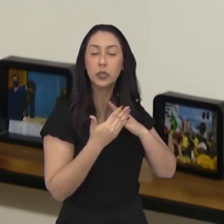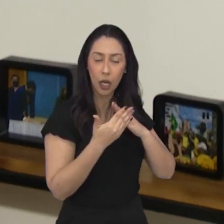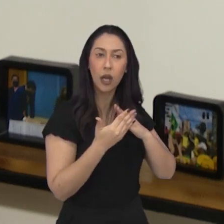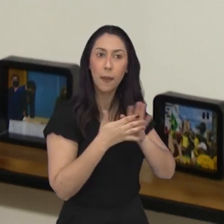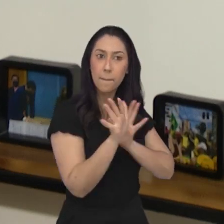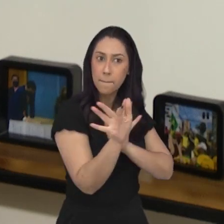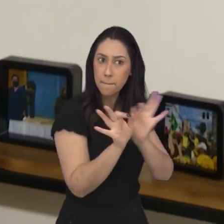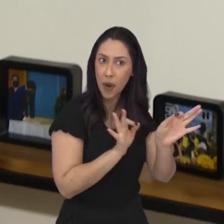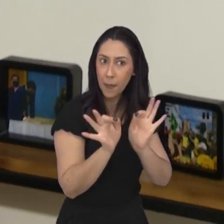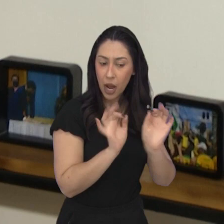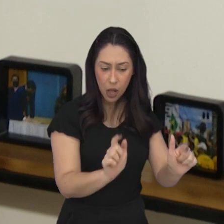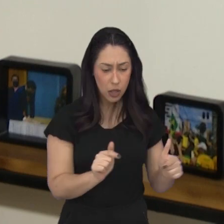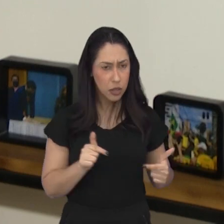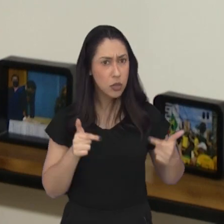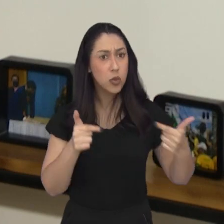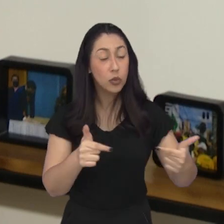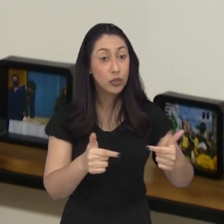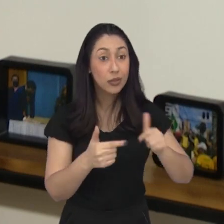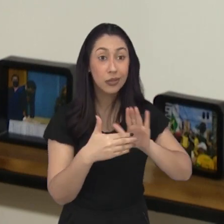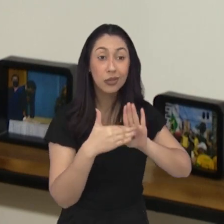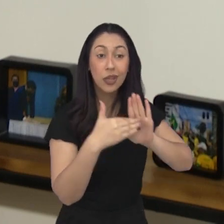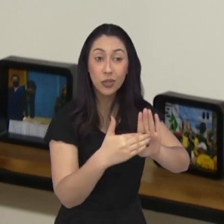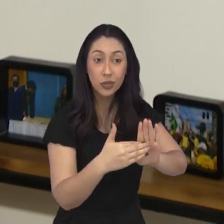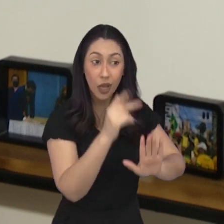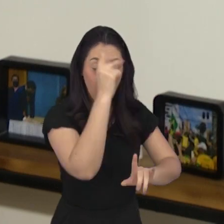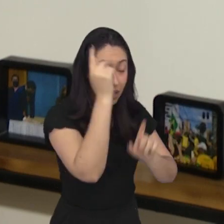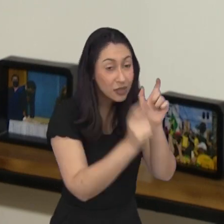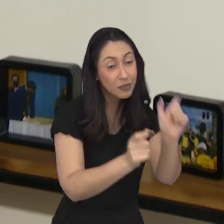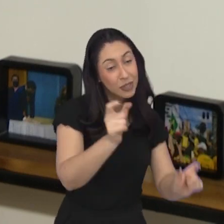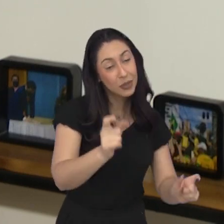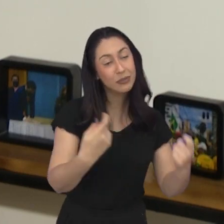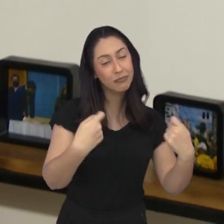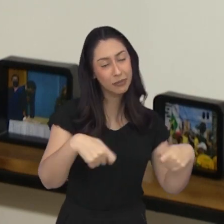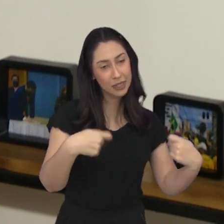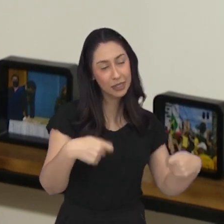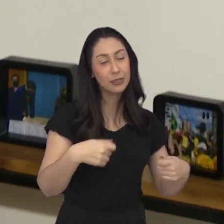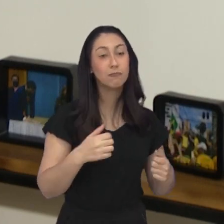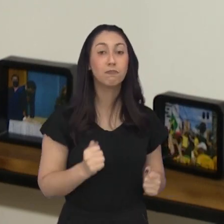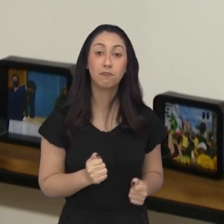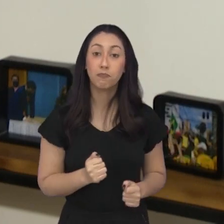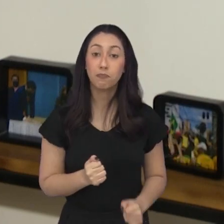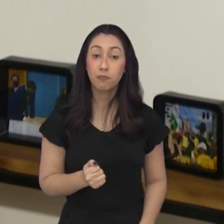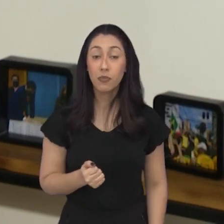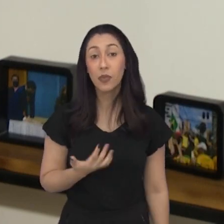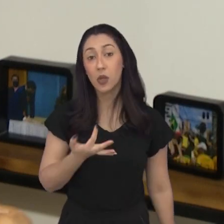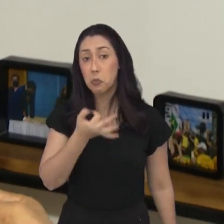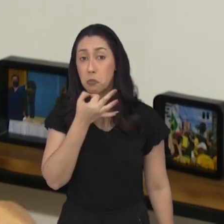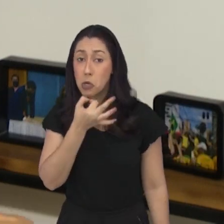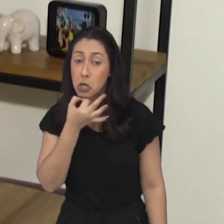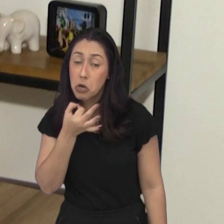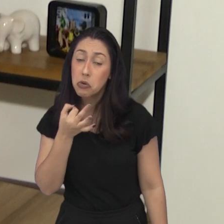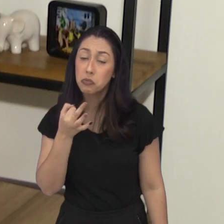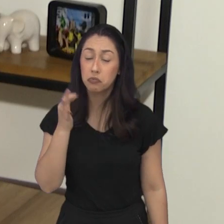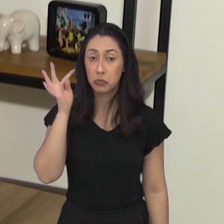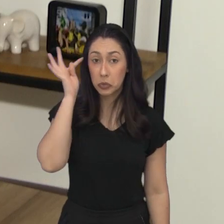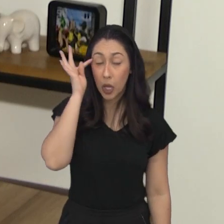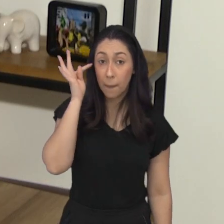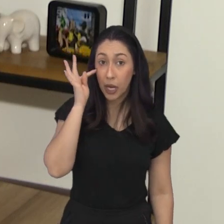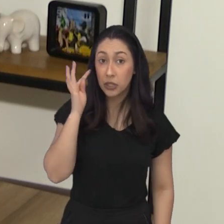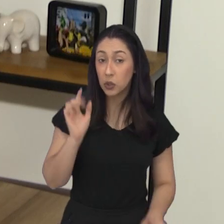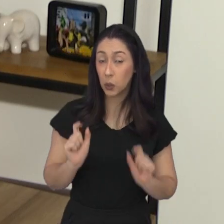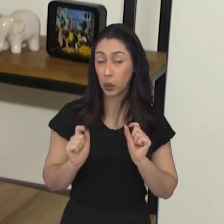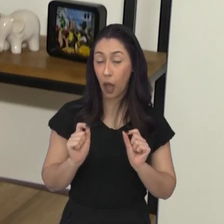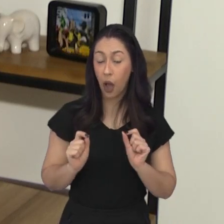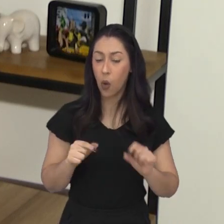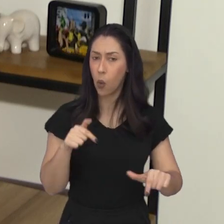esses especialistas, para nos ajudar a formular políticas públicas que atendam as pessoas e aqueles que mais precisam na nossa cidade. Para o vereador